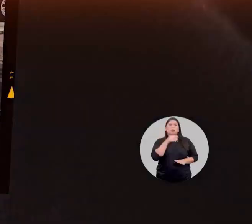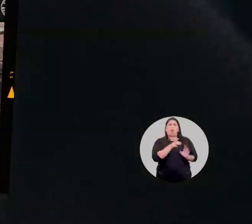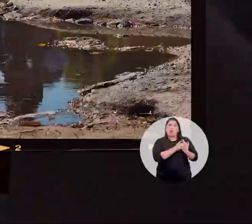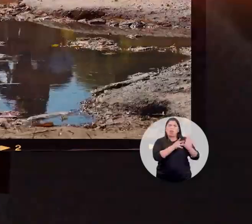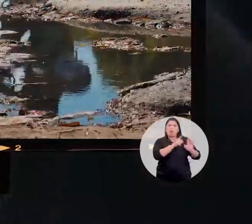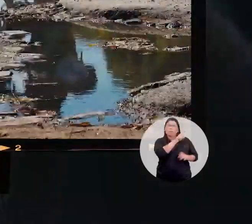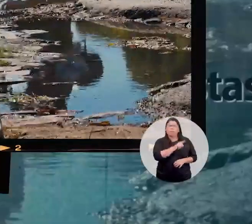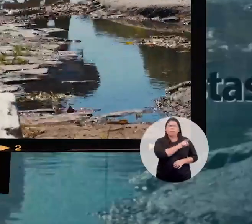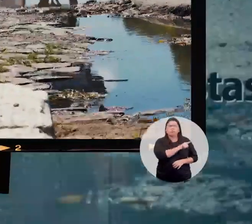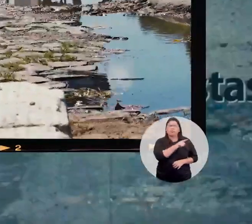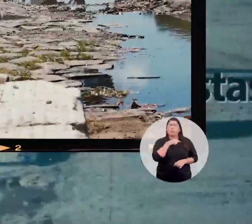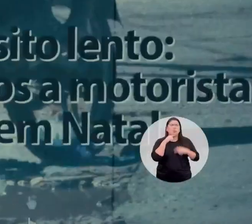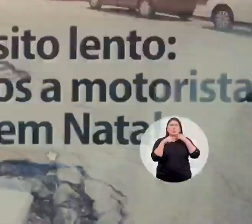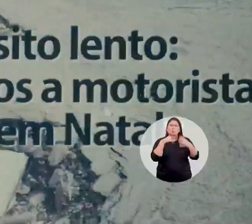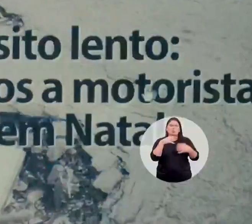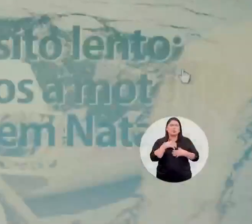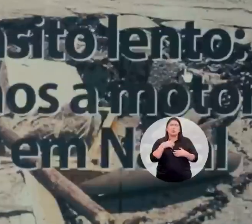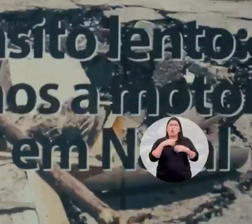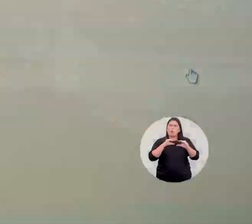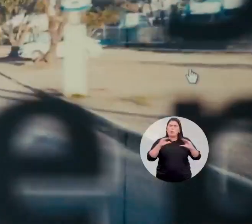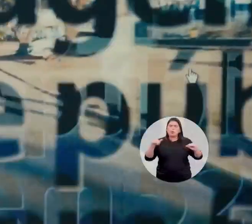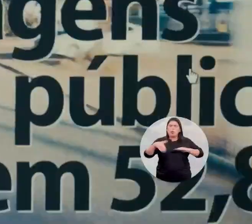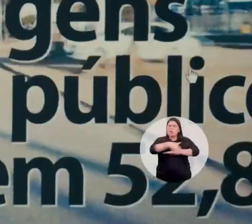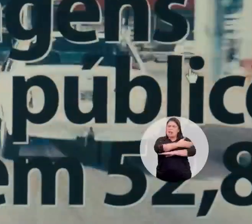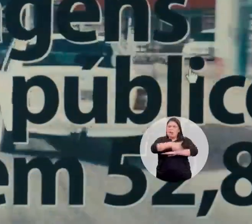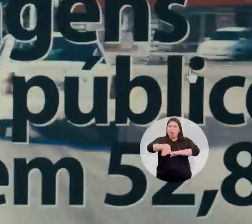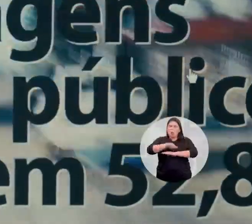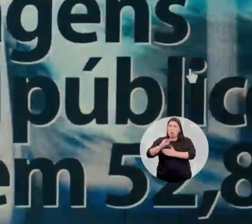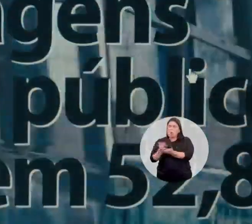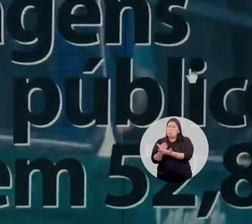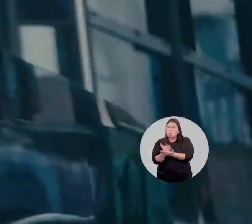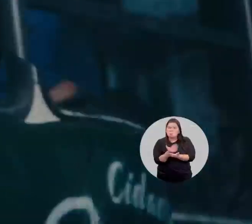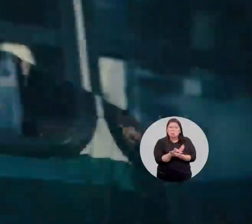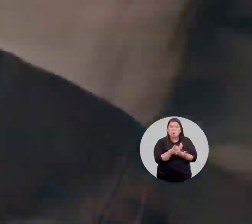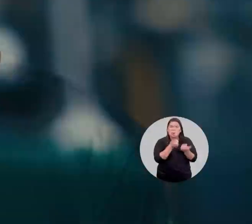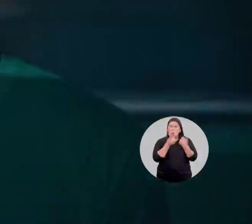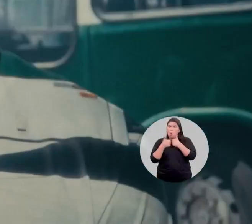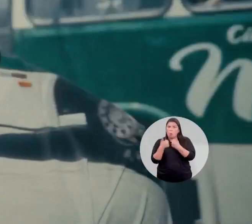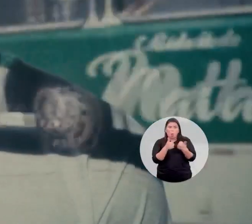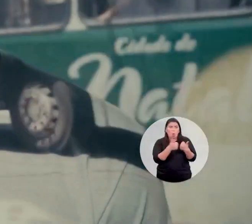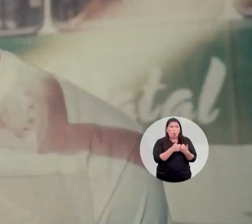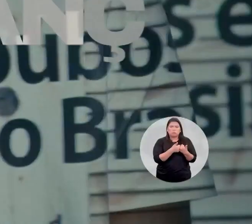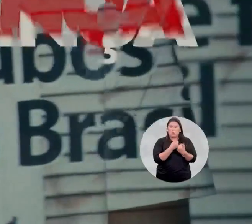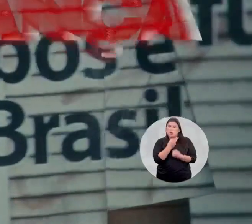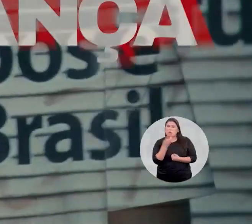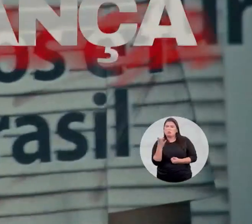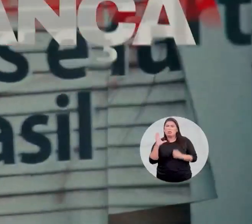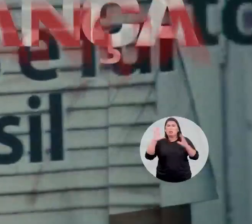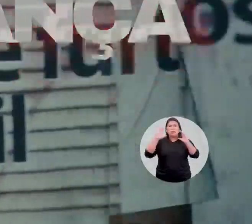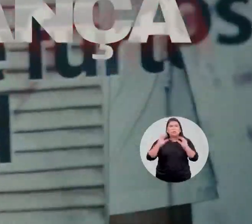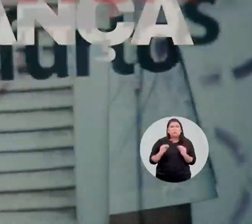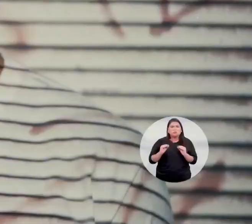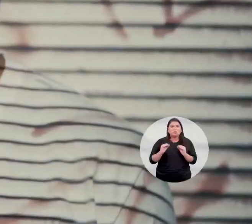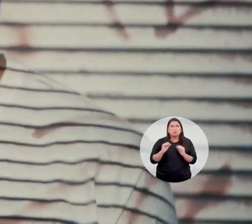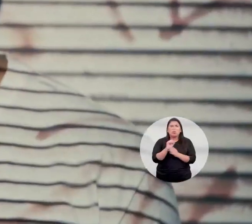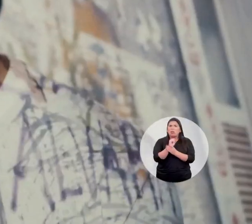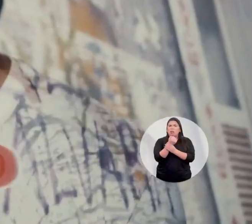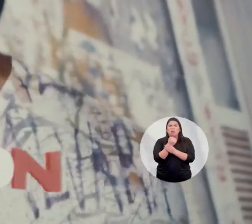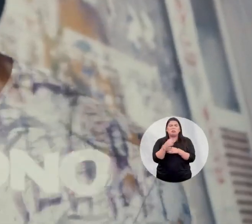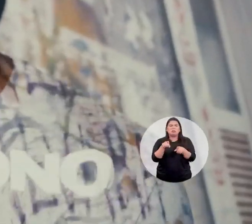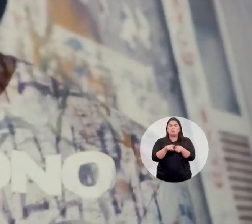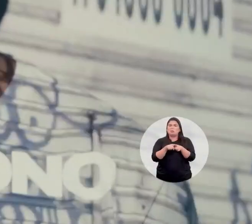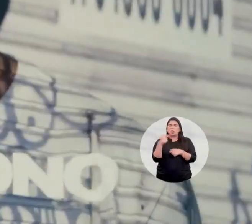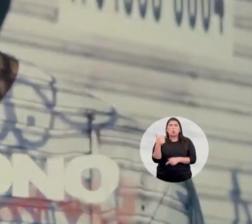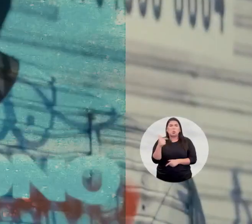me sinto livre para ir e vir com essa buraqueira que está na cidade. Nem com os ônibus. Cada dia tem menos. Com a insegurança e esse tanto de